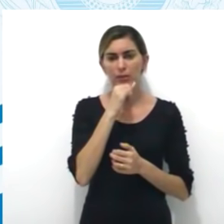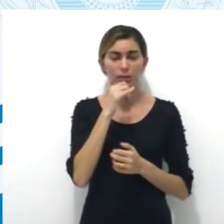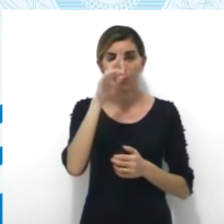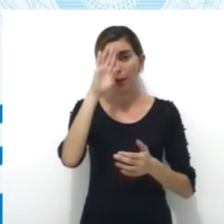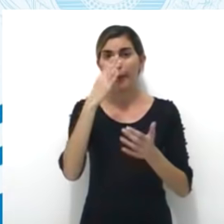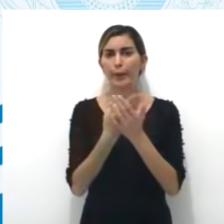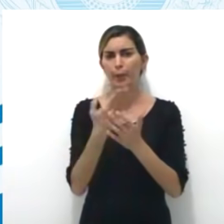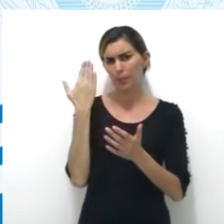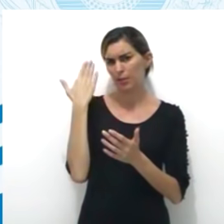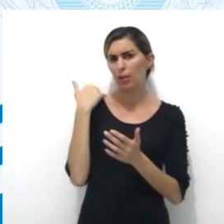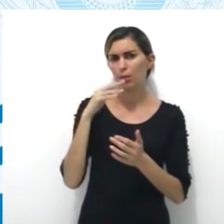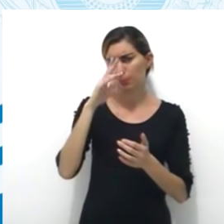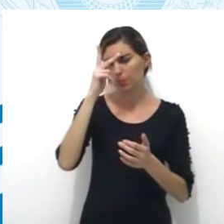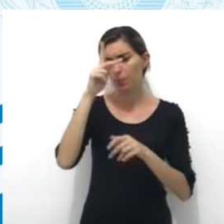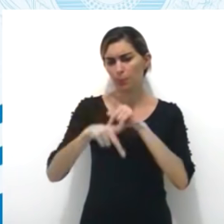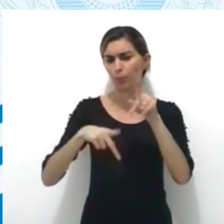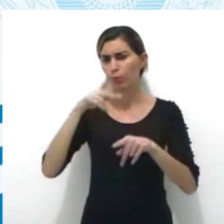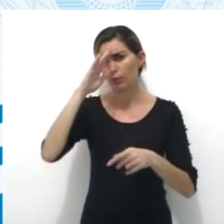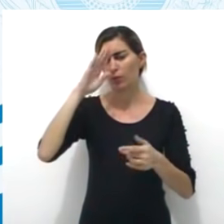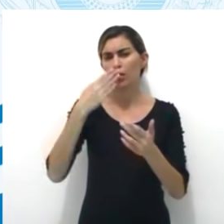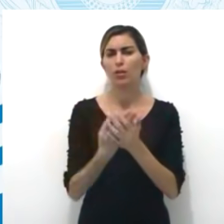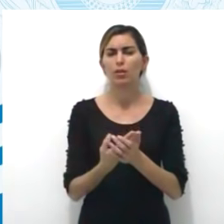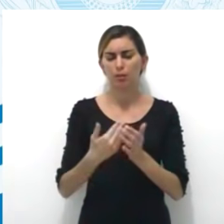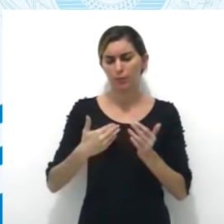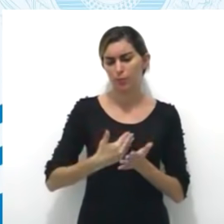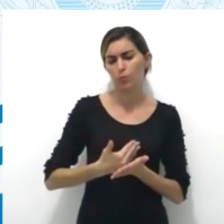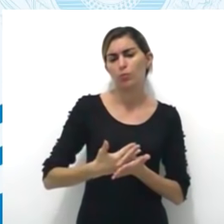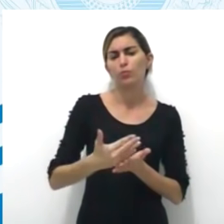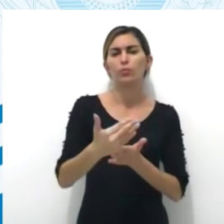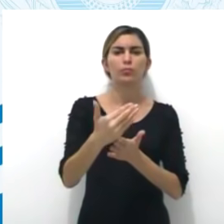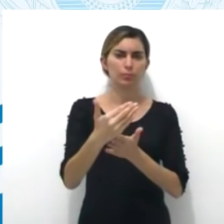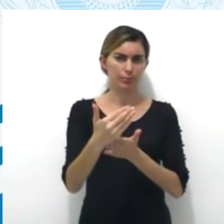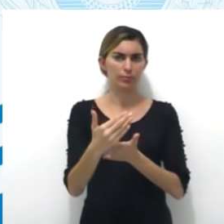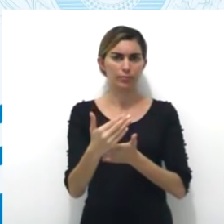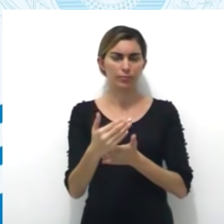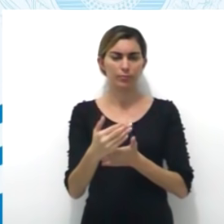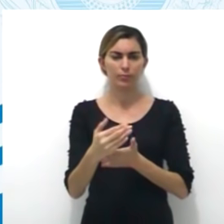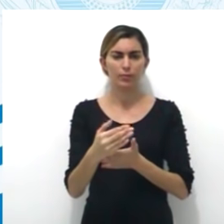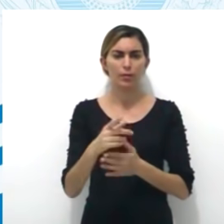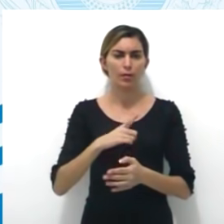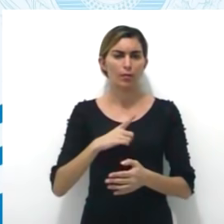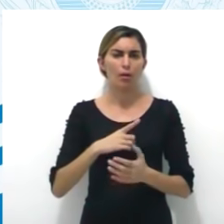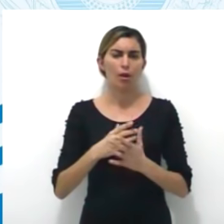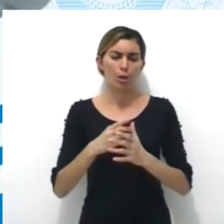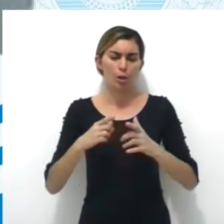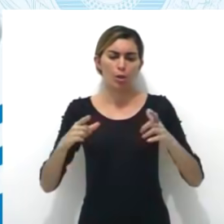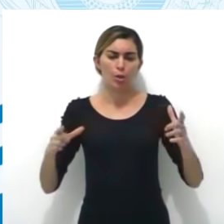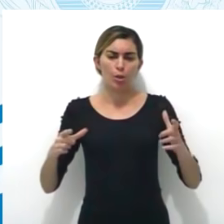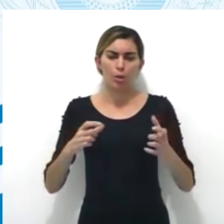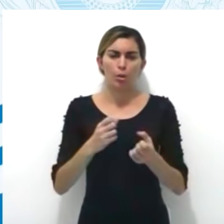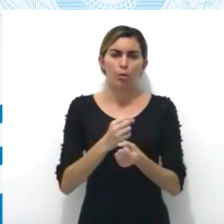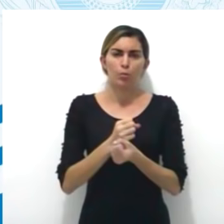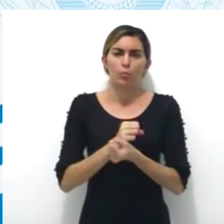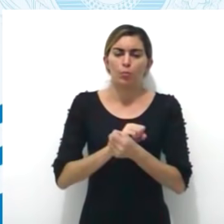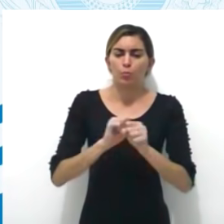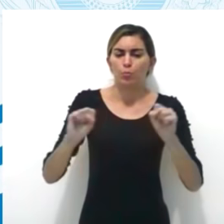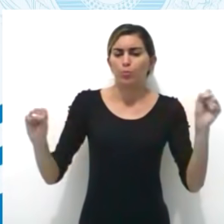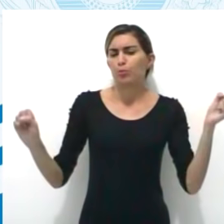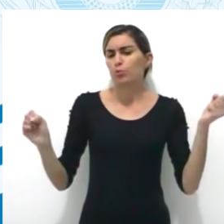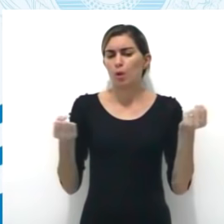por exemplo, eles acreditavam que no início era uma grande